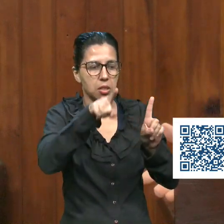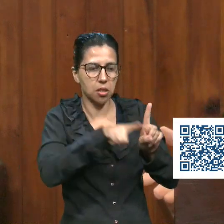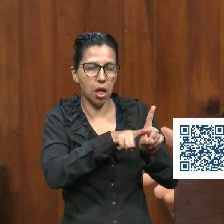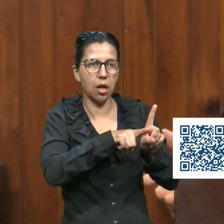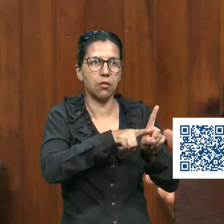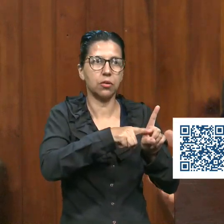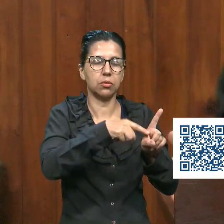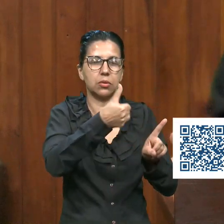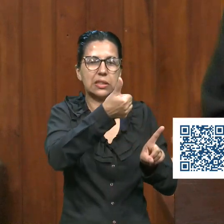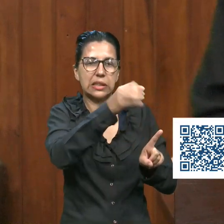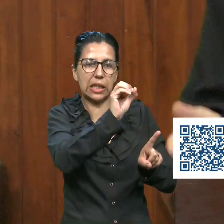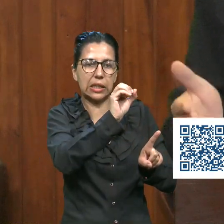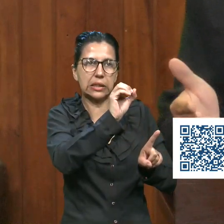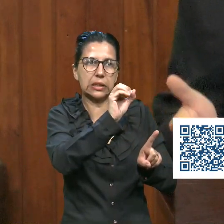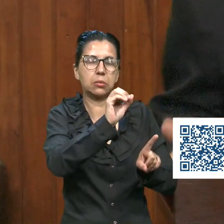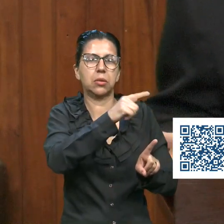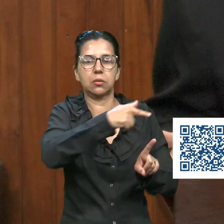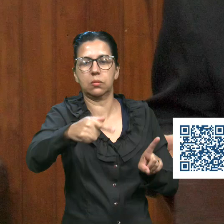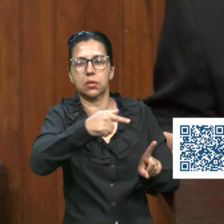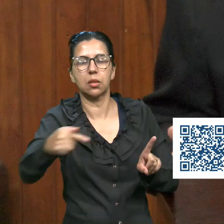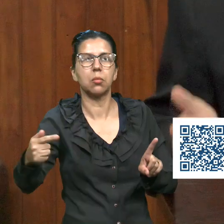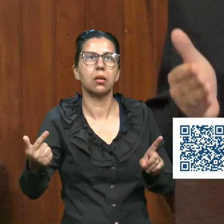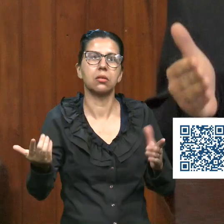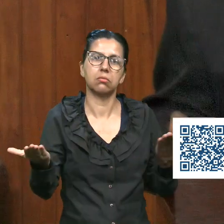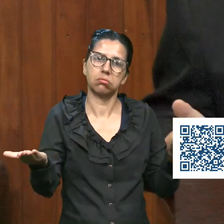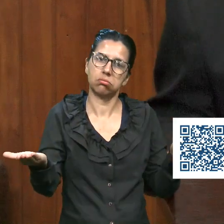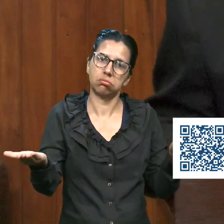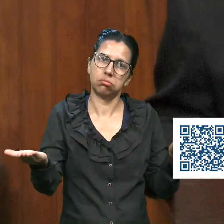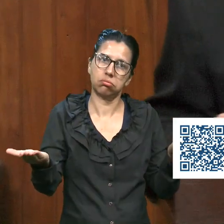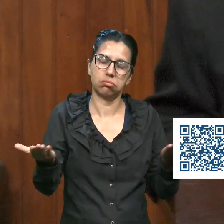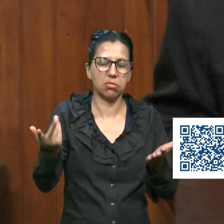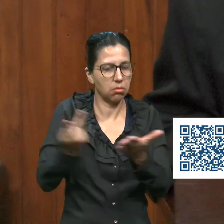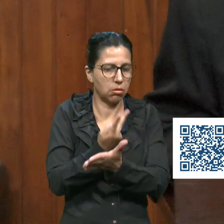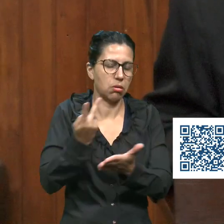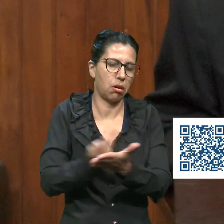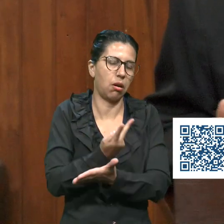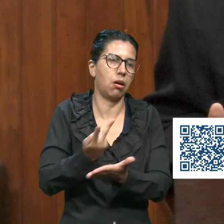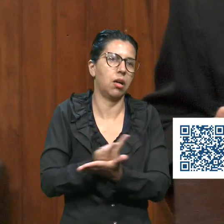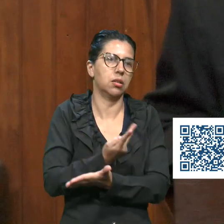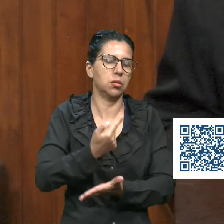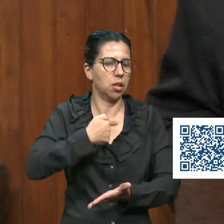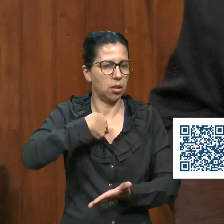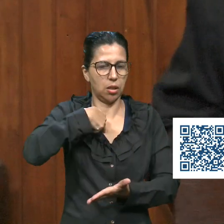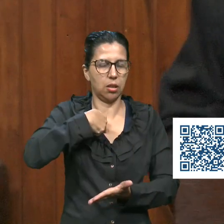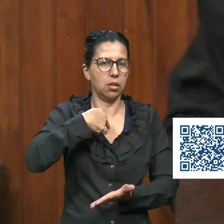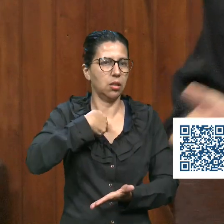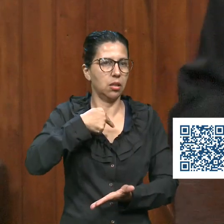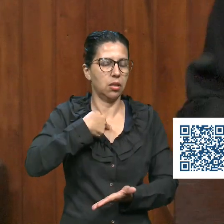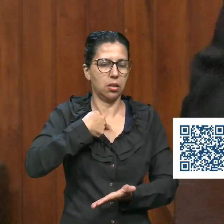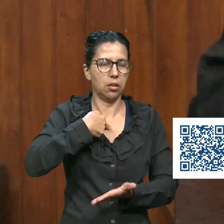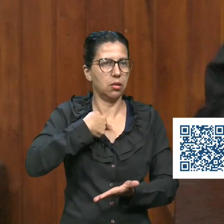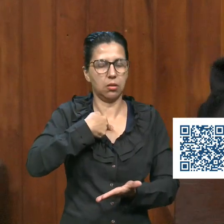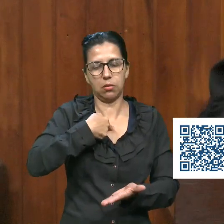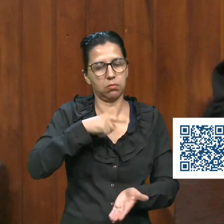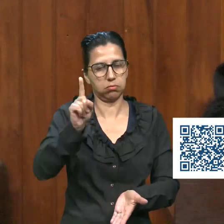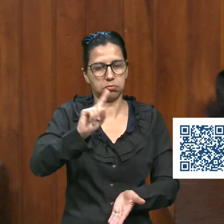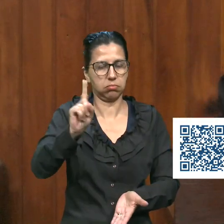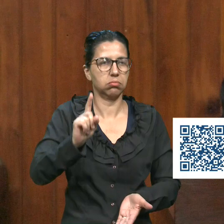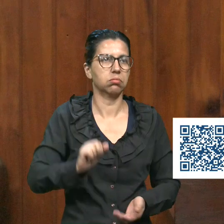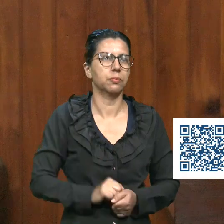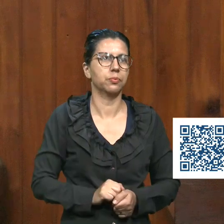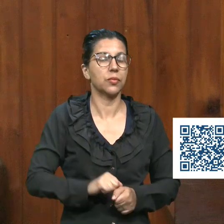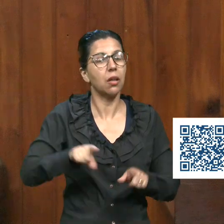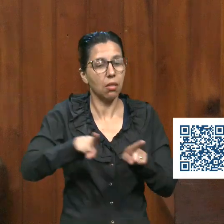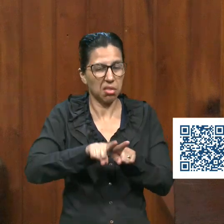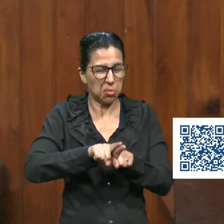para mim isso é uma violência contra a humanidade, isso fere todos os princípios pelos quais eu acredito. Mas também o meu